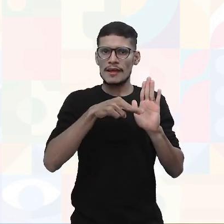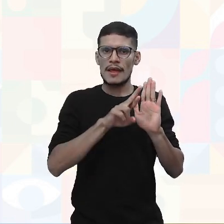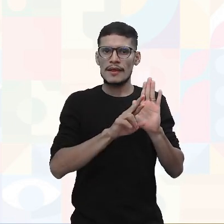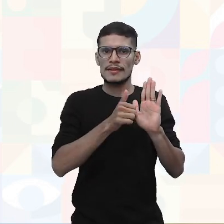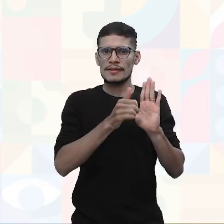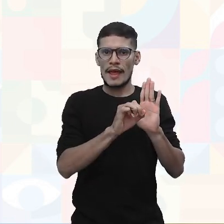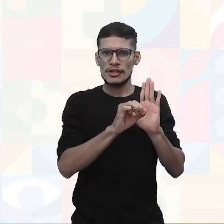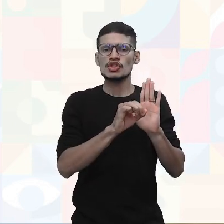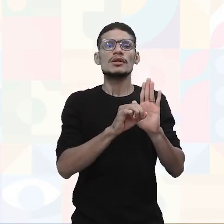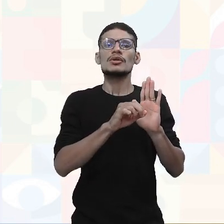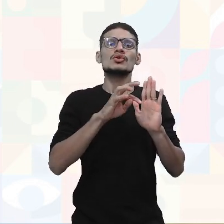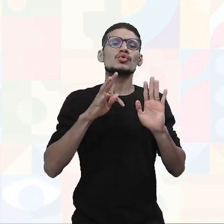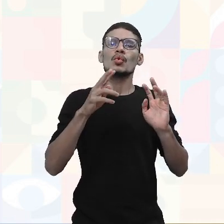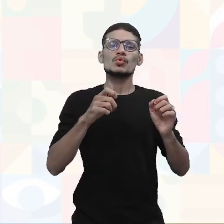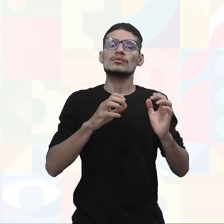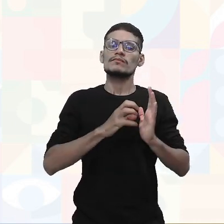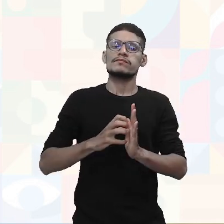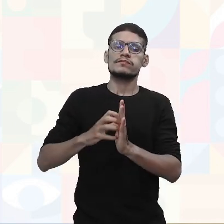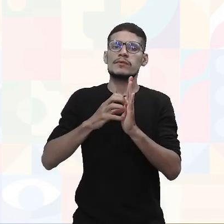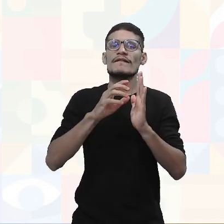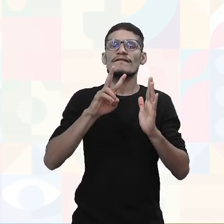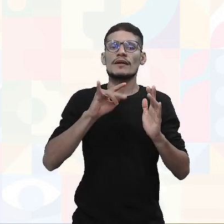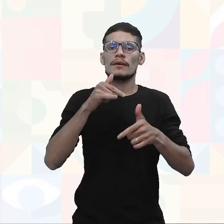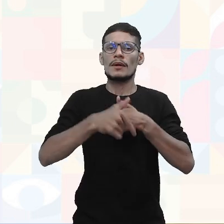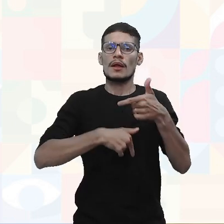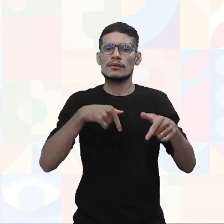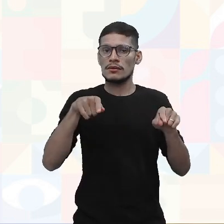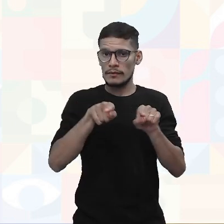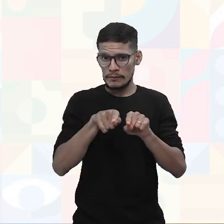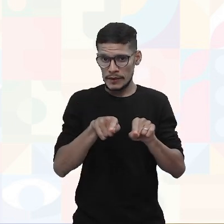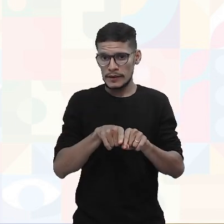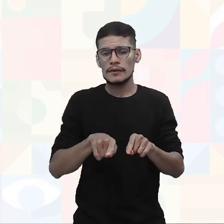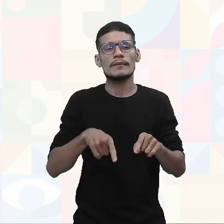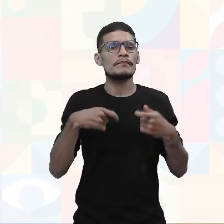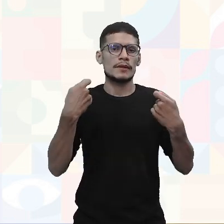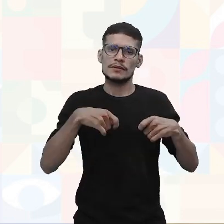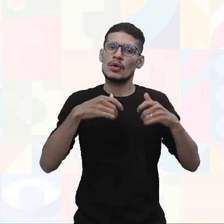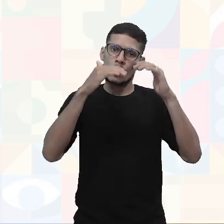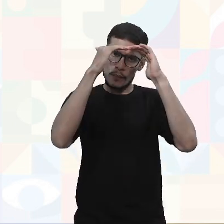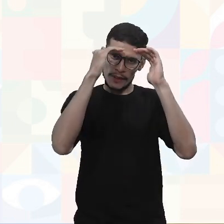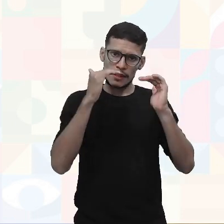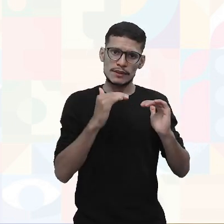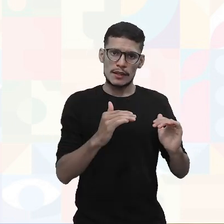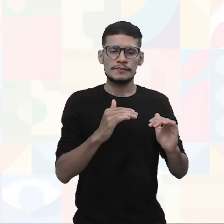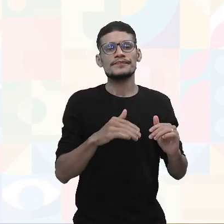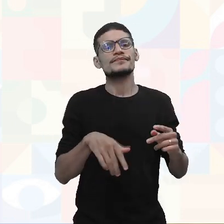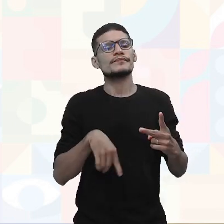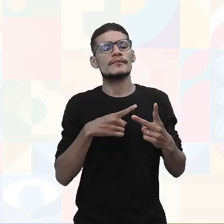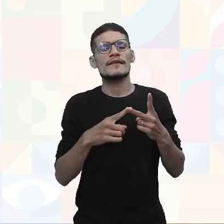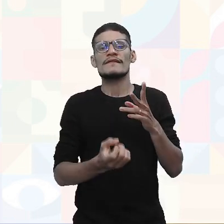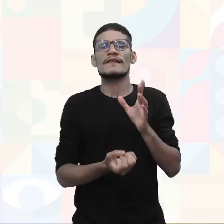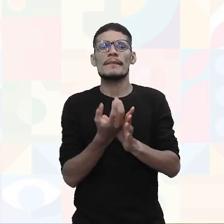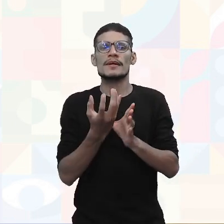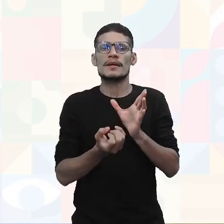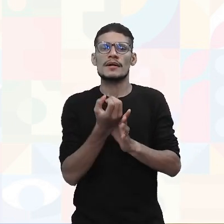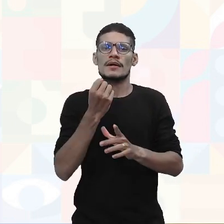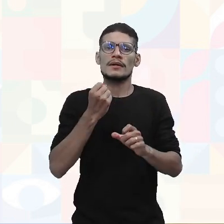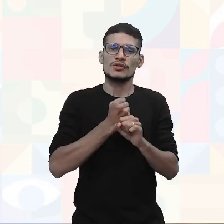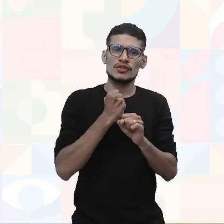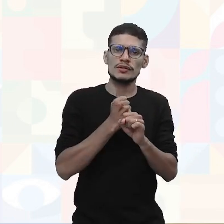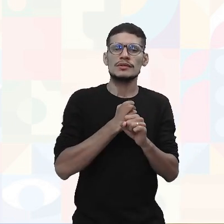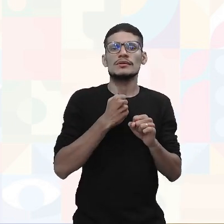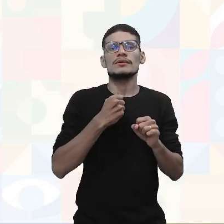os trabalhadores que forem atuar com eles também vão ter que obedecer também os fabricantes, né, e o que tiver escrito